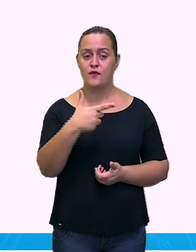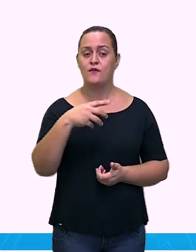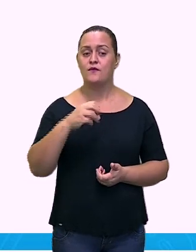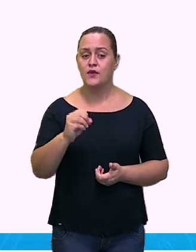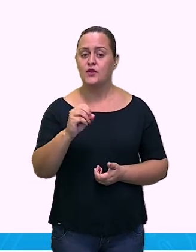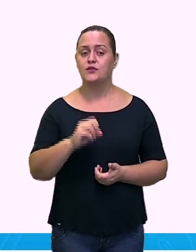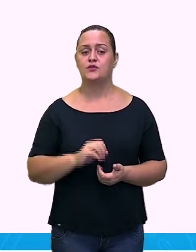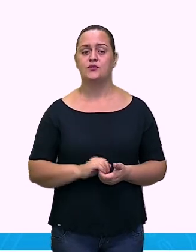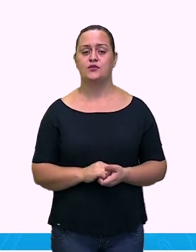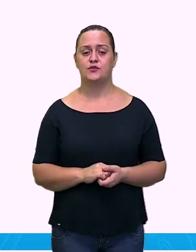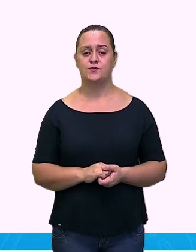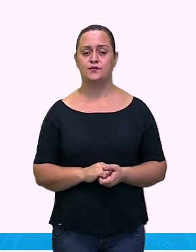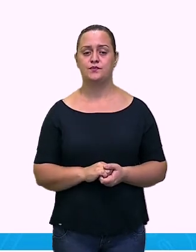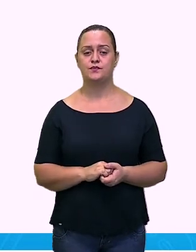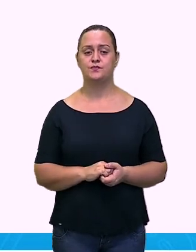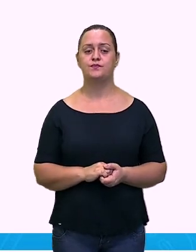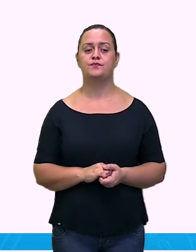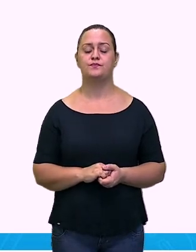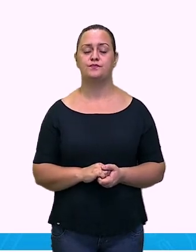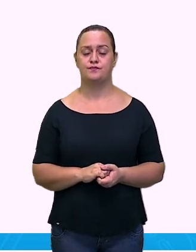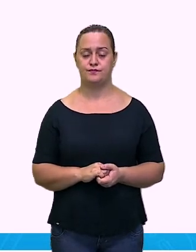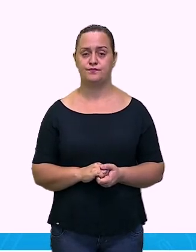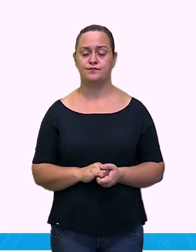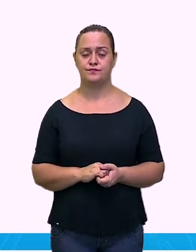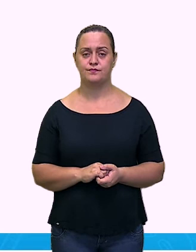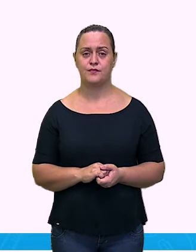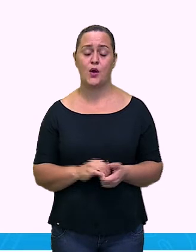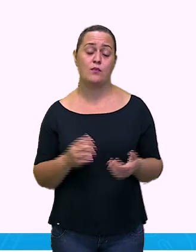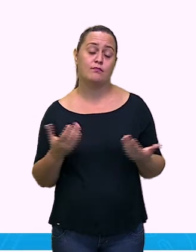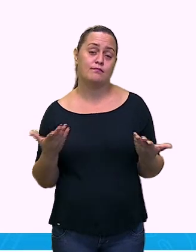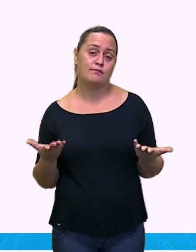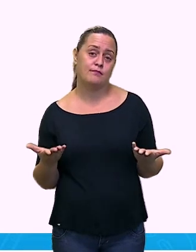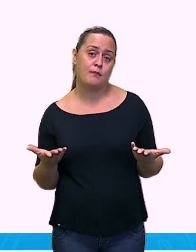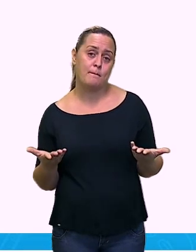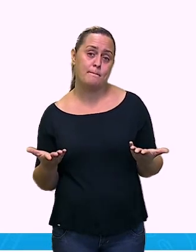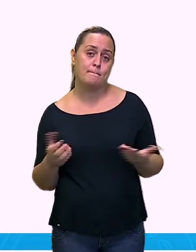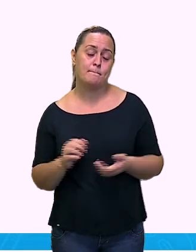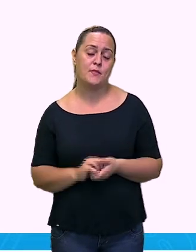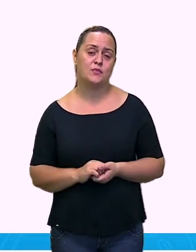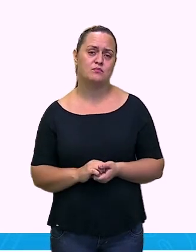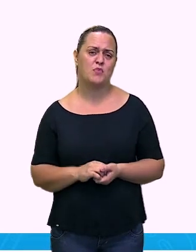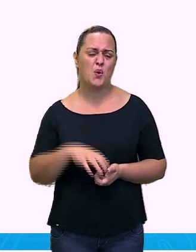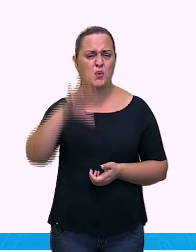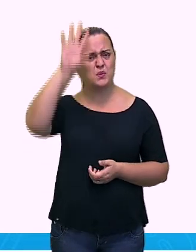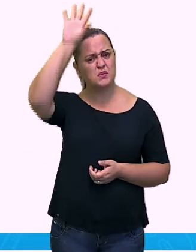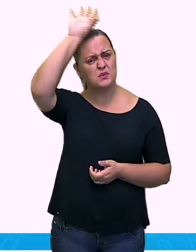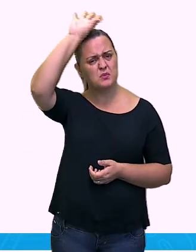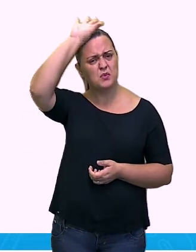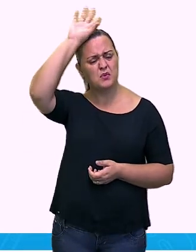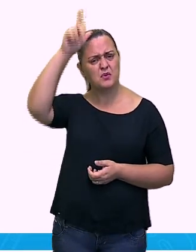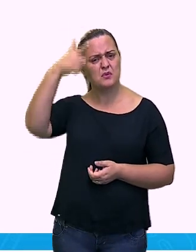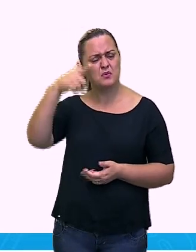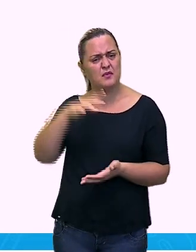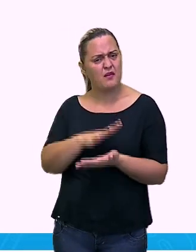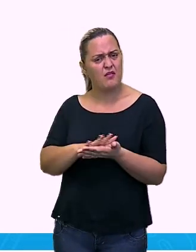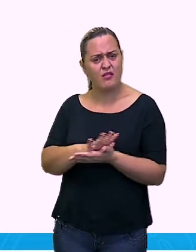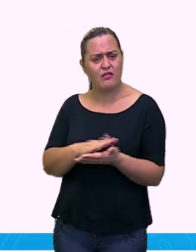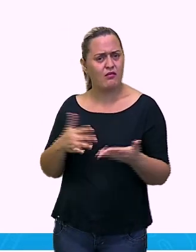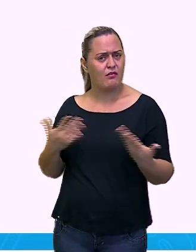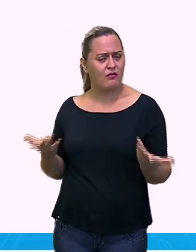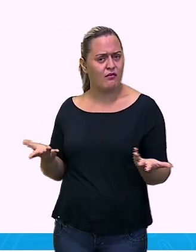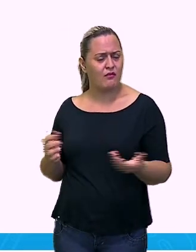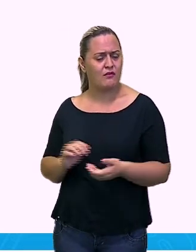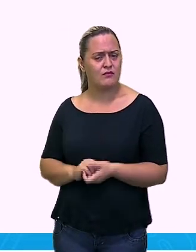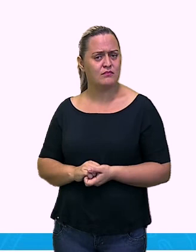a 20 seria o dobro de gols do Cascão só com o Cebolinha não marcou nenhum gol não marcou